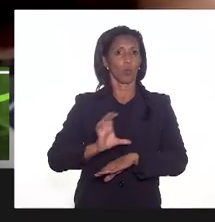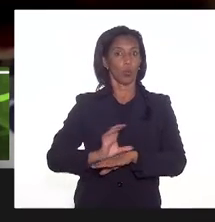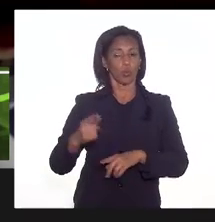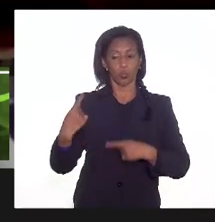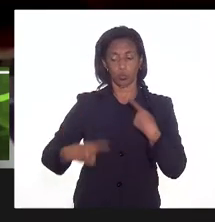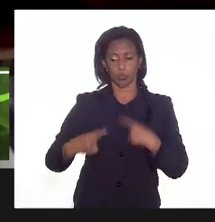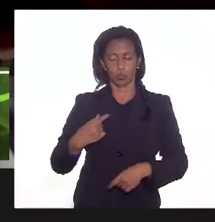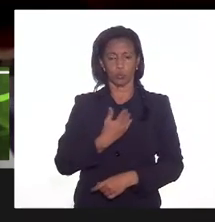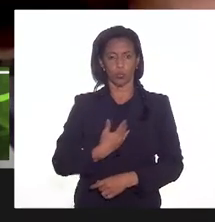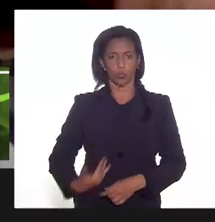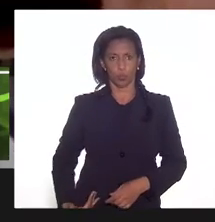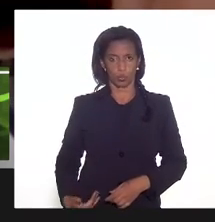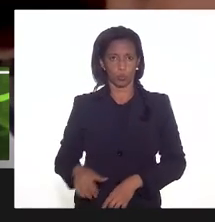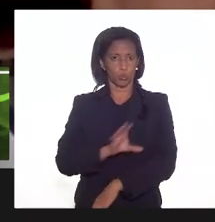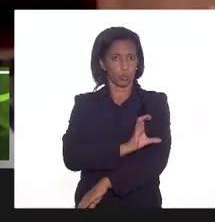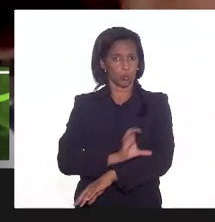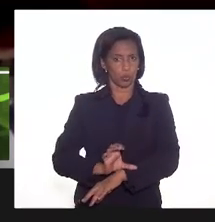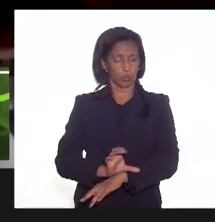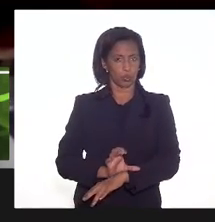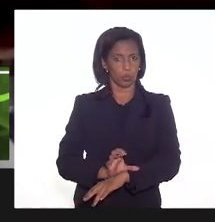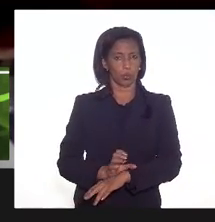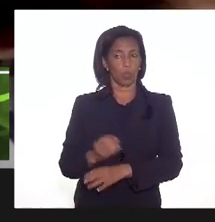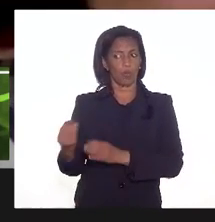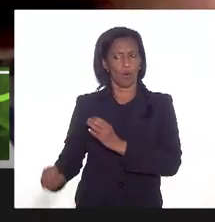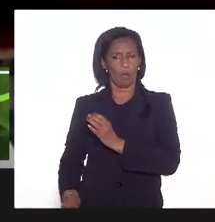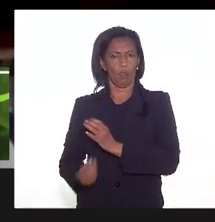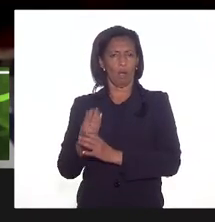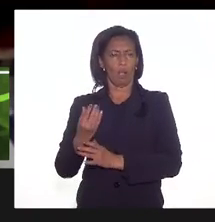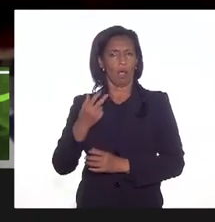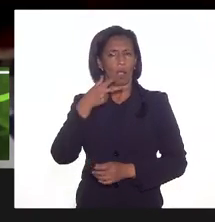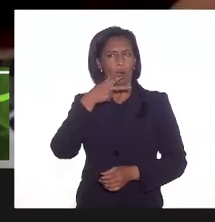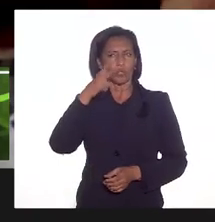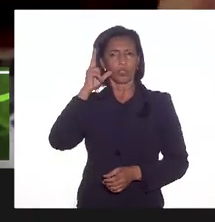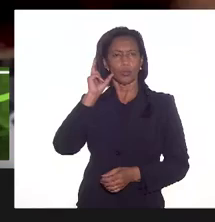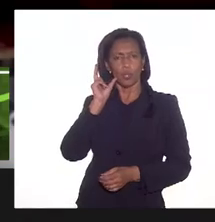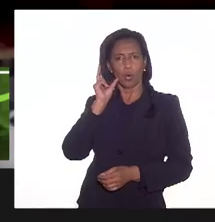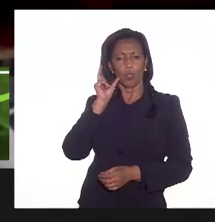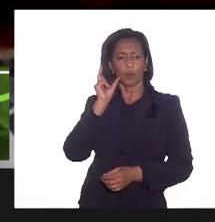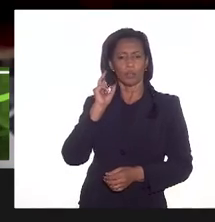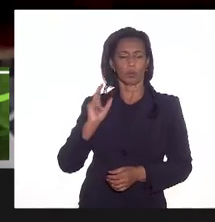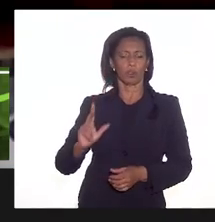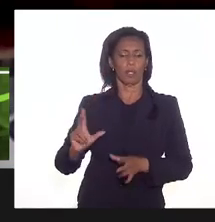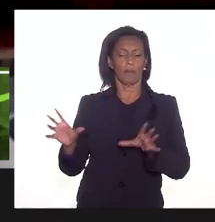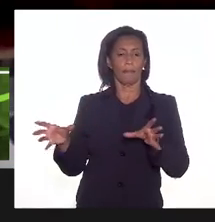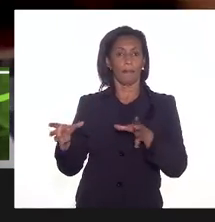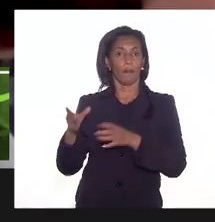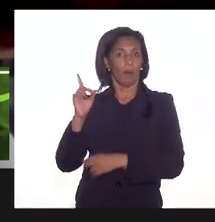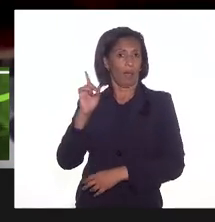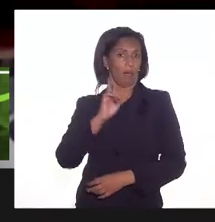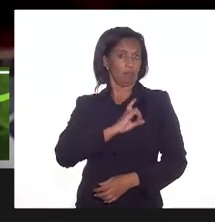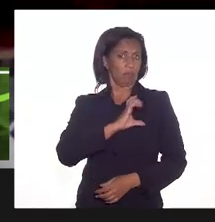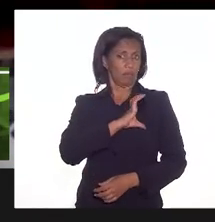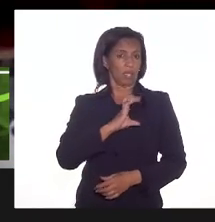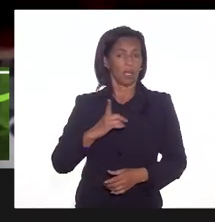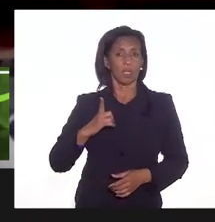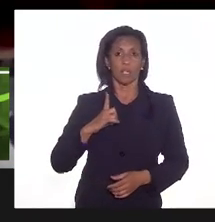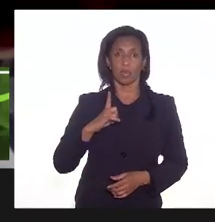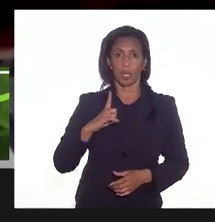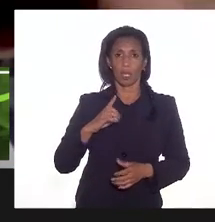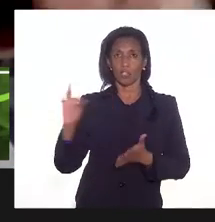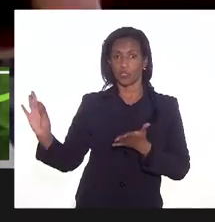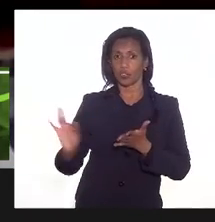políticas públicas de cultura que foi lançado ontem pelo Galpão Goméia de Caxias abriu a